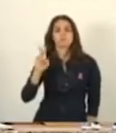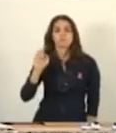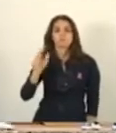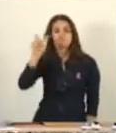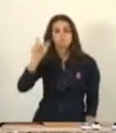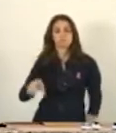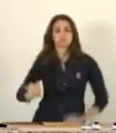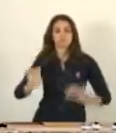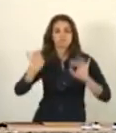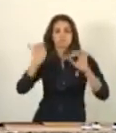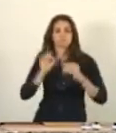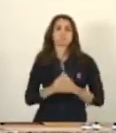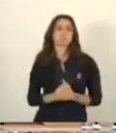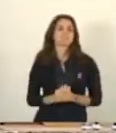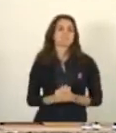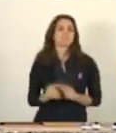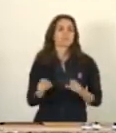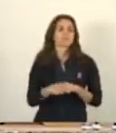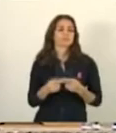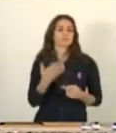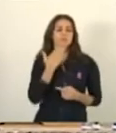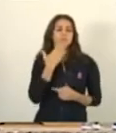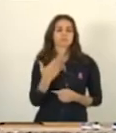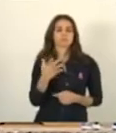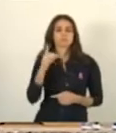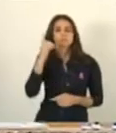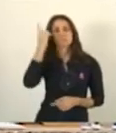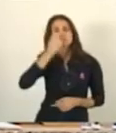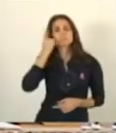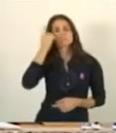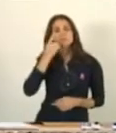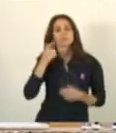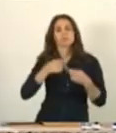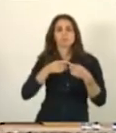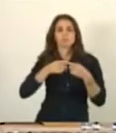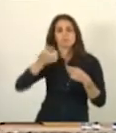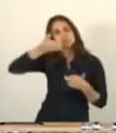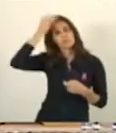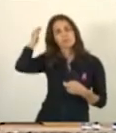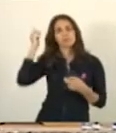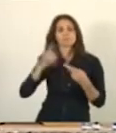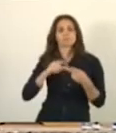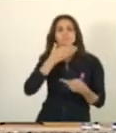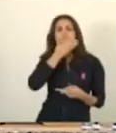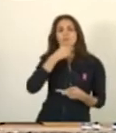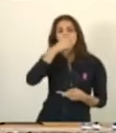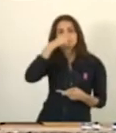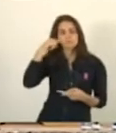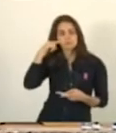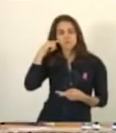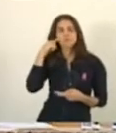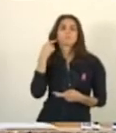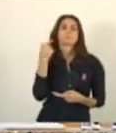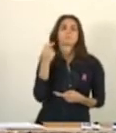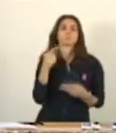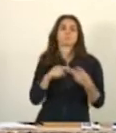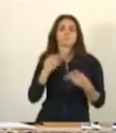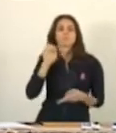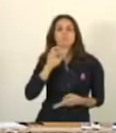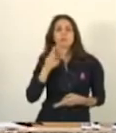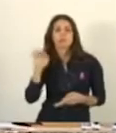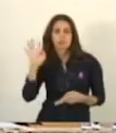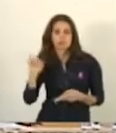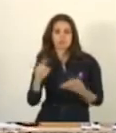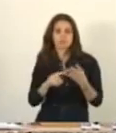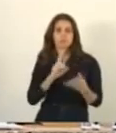mas também atendendo à solicitação dos deputados Doutor Hércules, Capitão Assunção, Teodorico